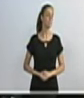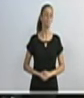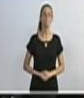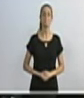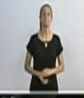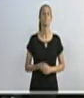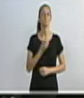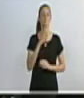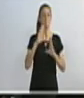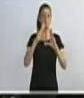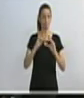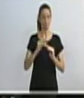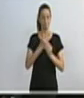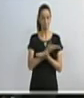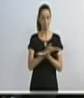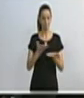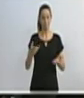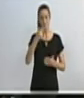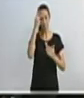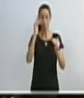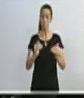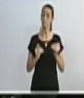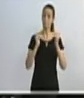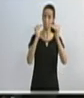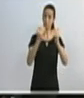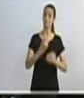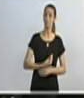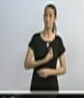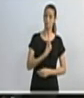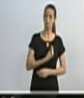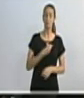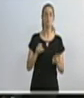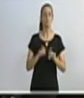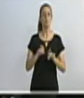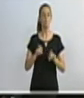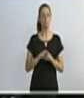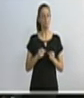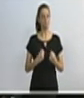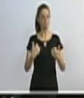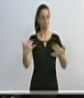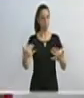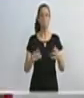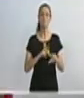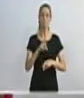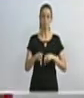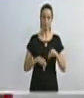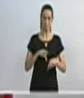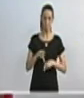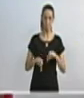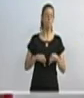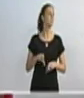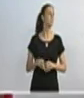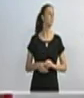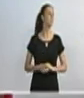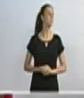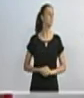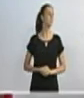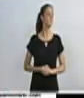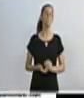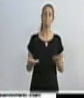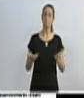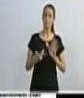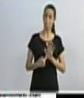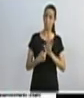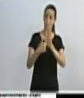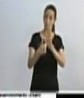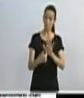Boa noite a todos, as autoridades aqui presentes, a população de forma geral. Eu tenho uma apresentação